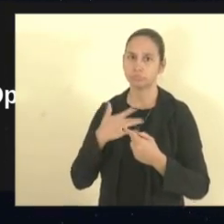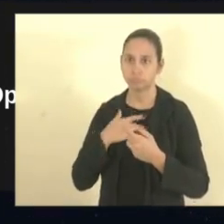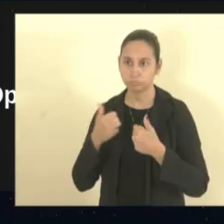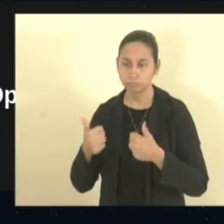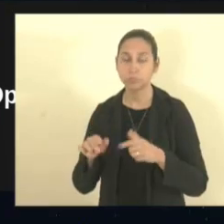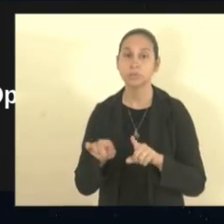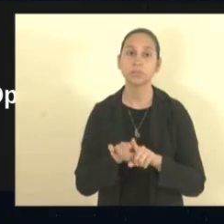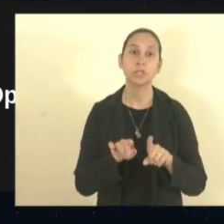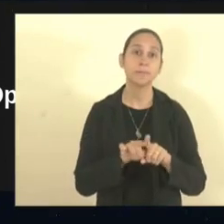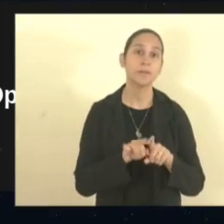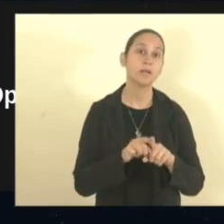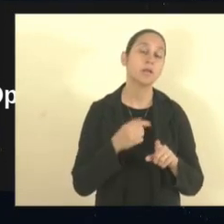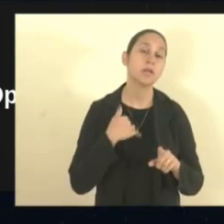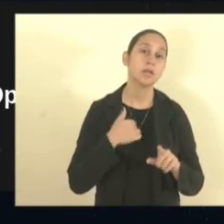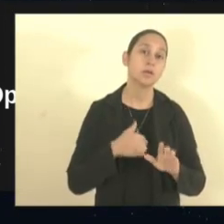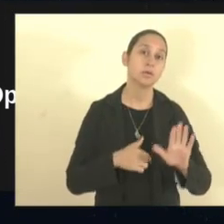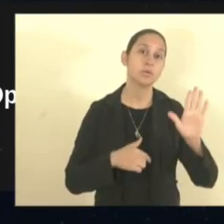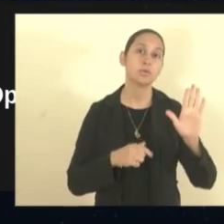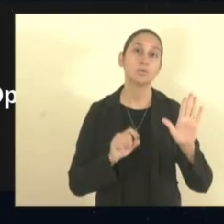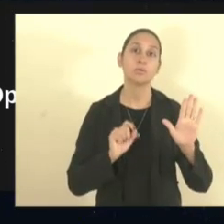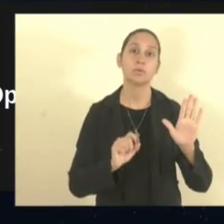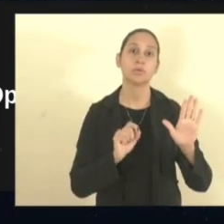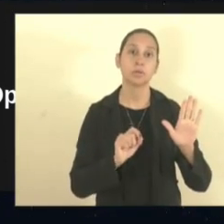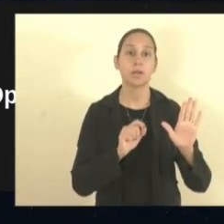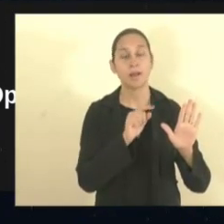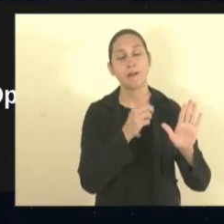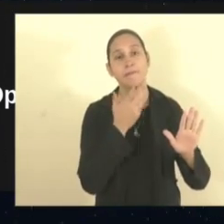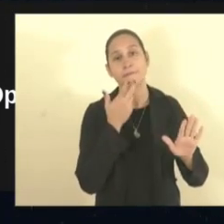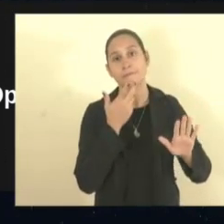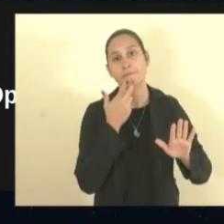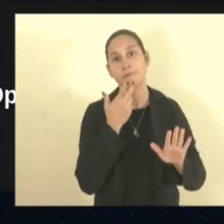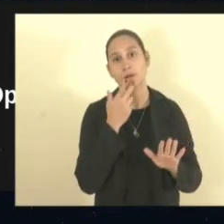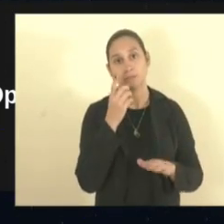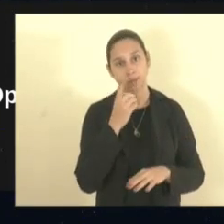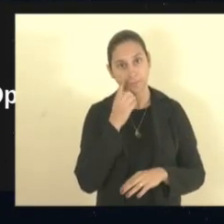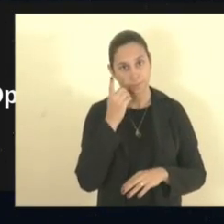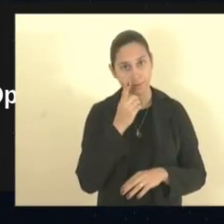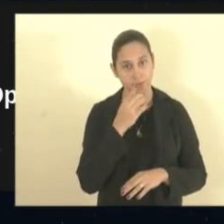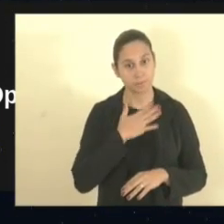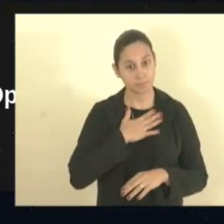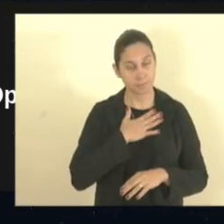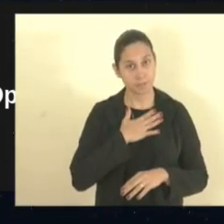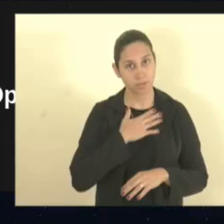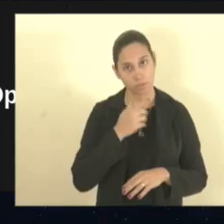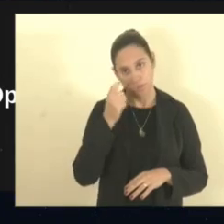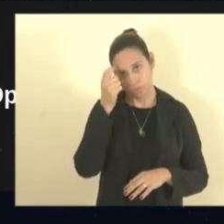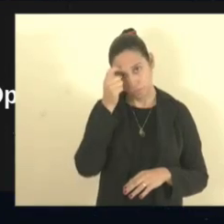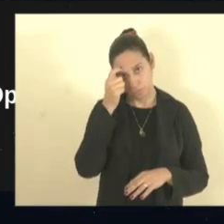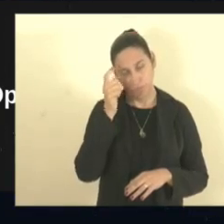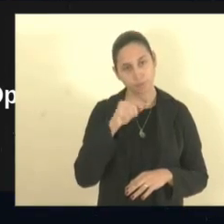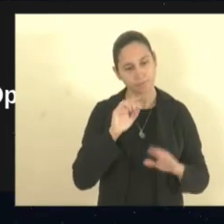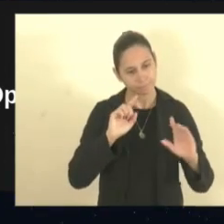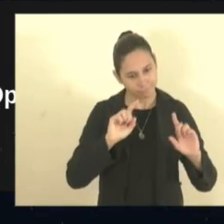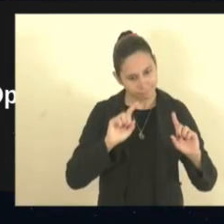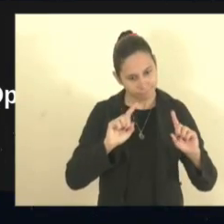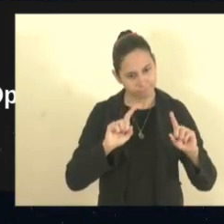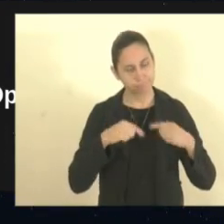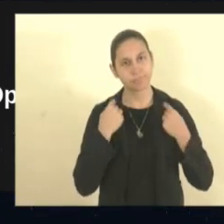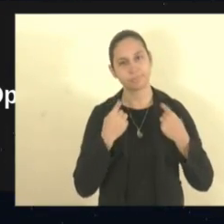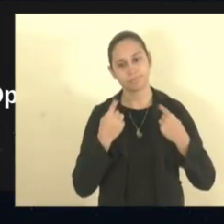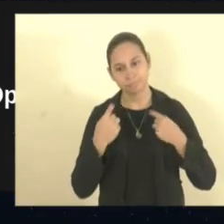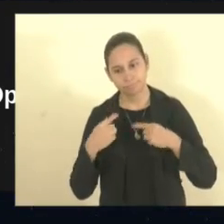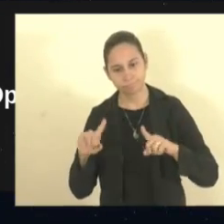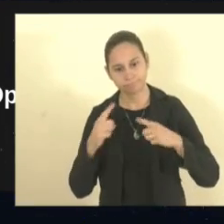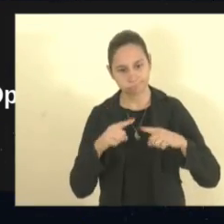também deixar de me manifestar em relação à fala que, no meu entender, foi agressiva aos colegas